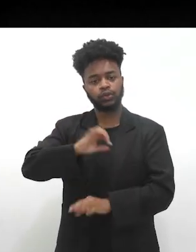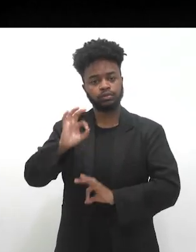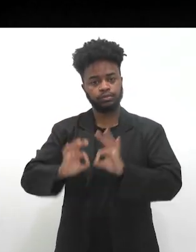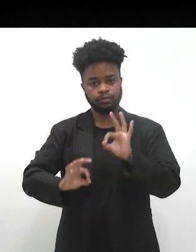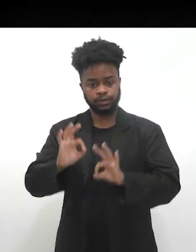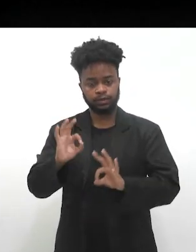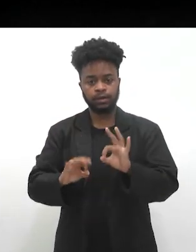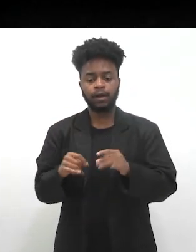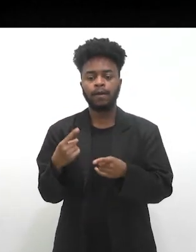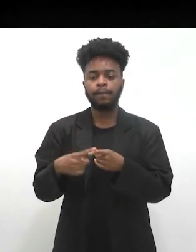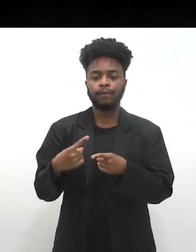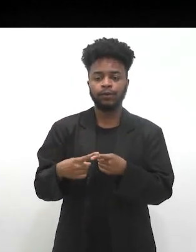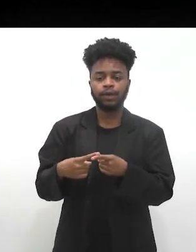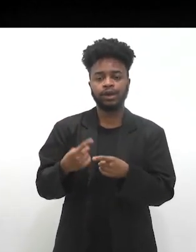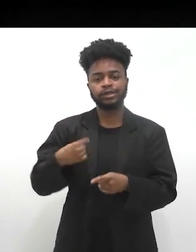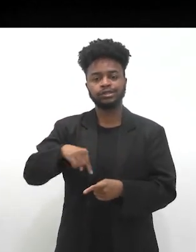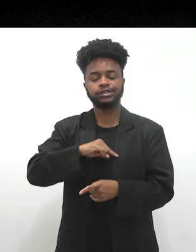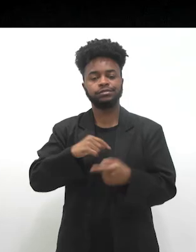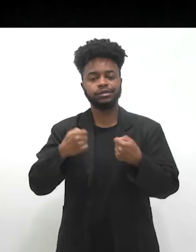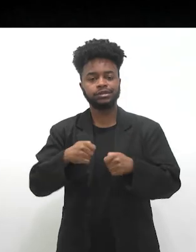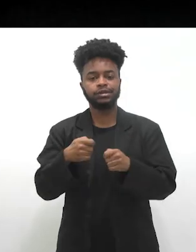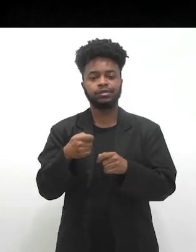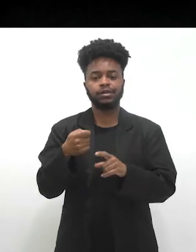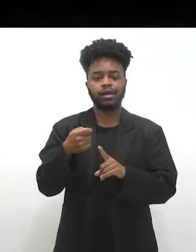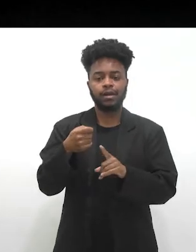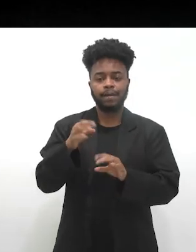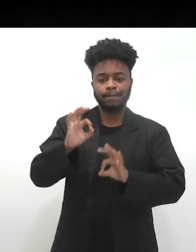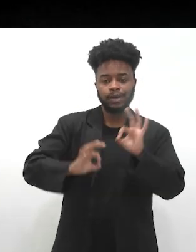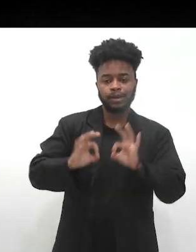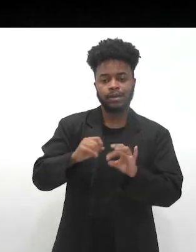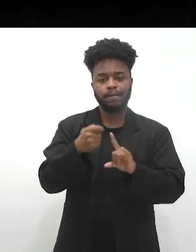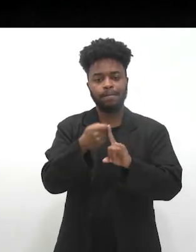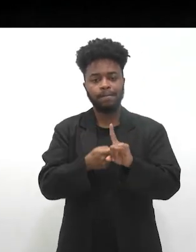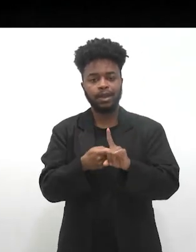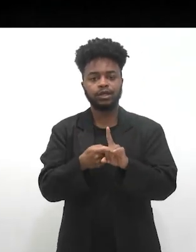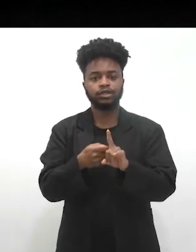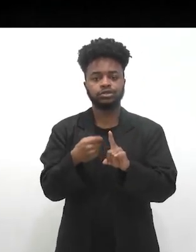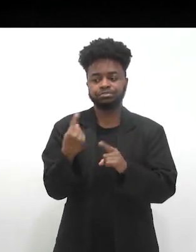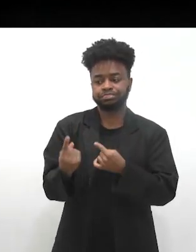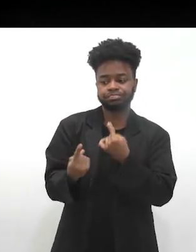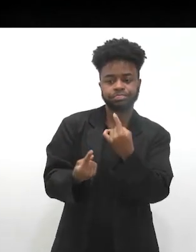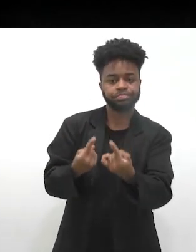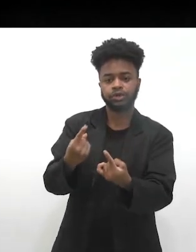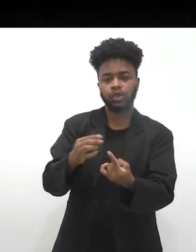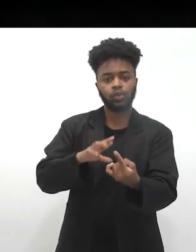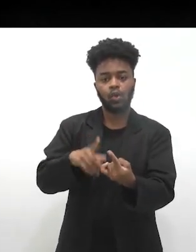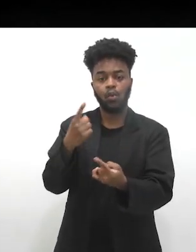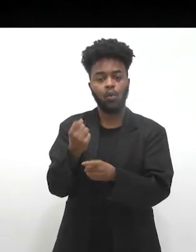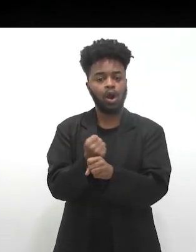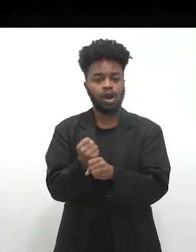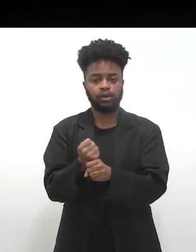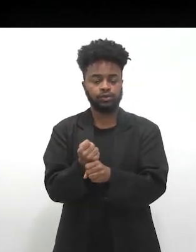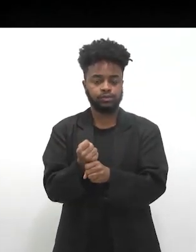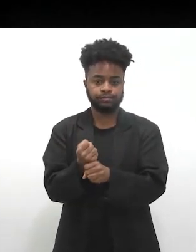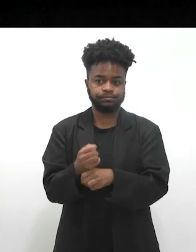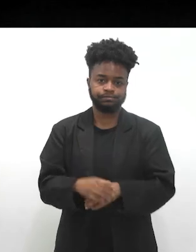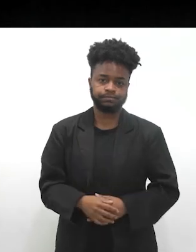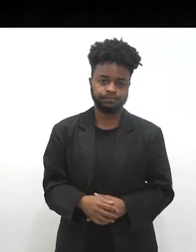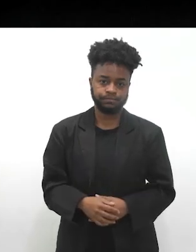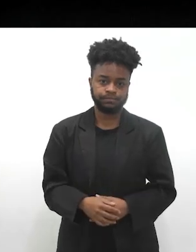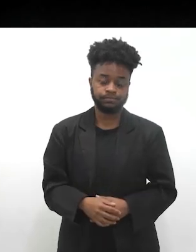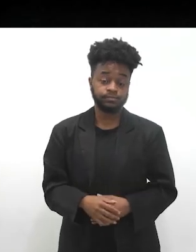nosso planejamento. A gente acaba tendo que planejar mês a mês e não um ano ou uma média de anos